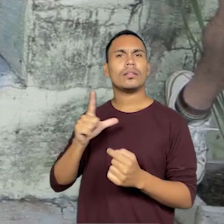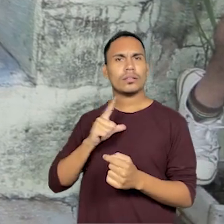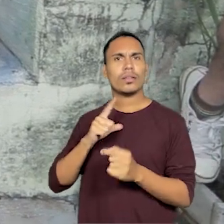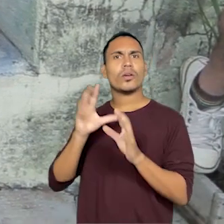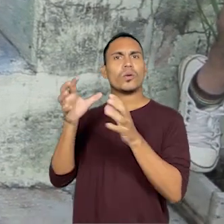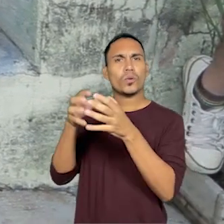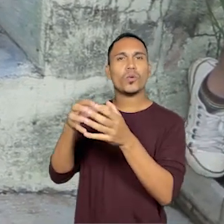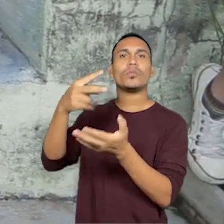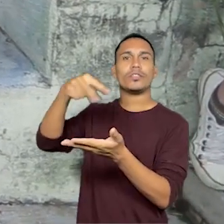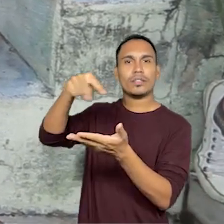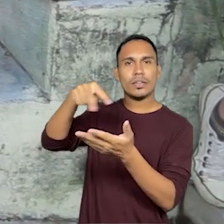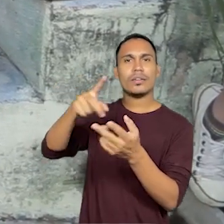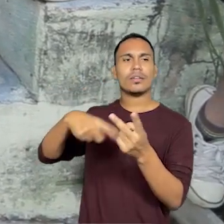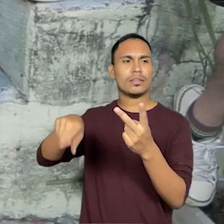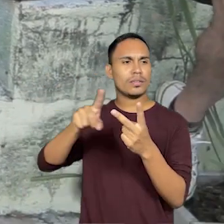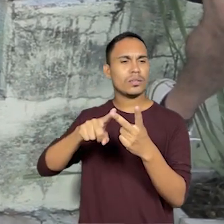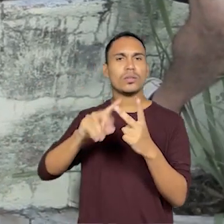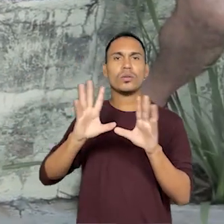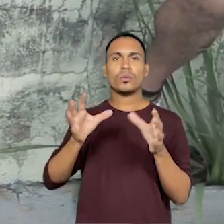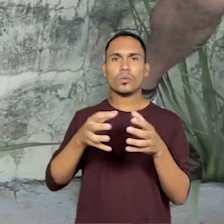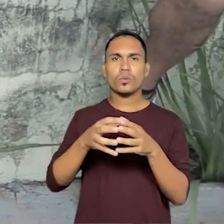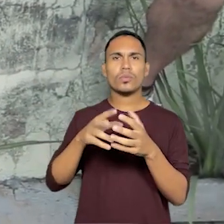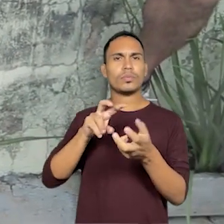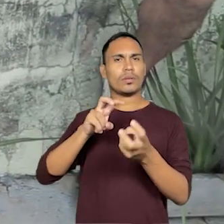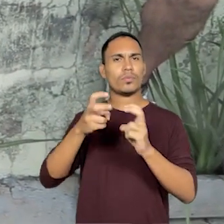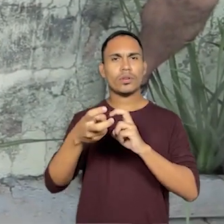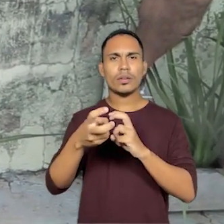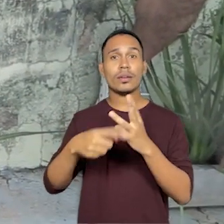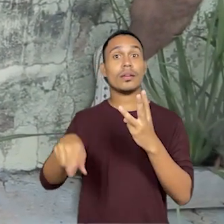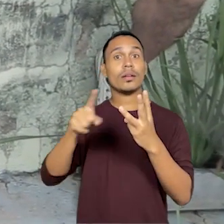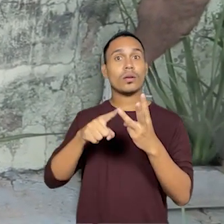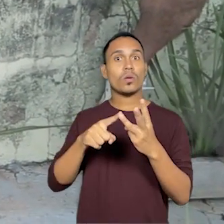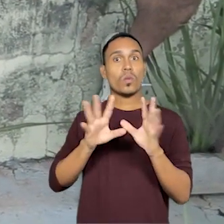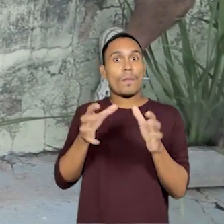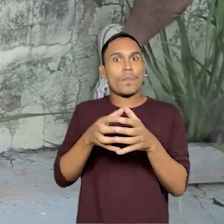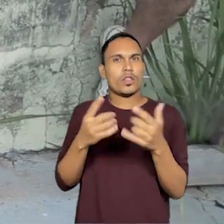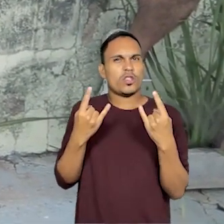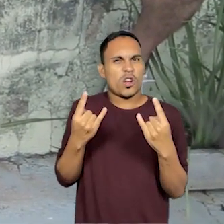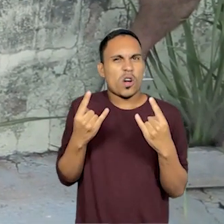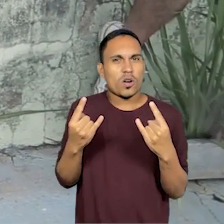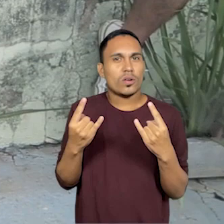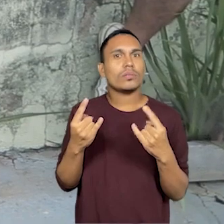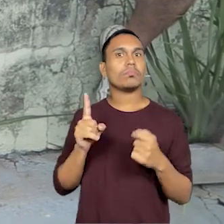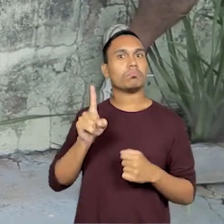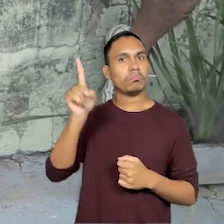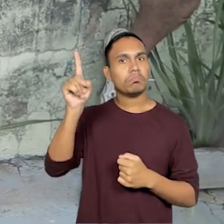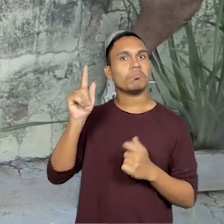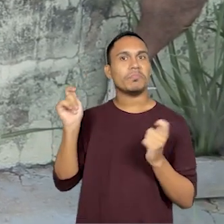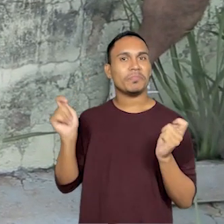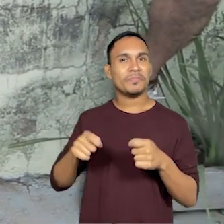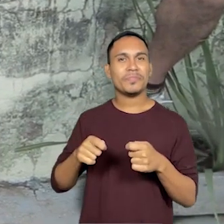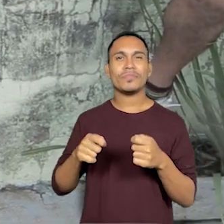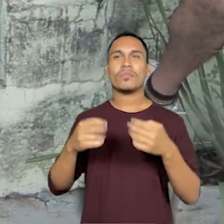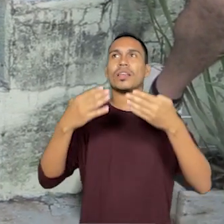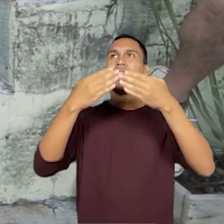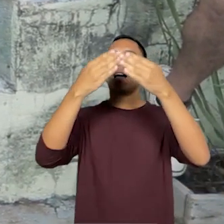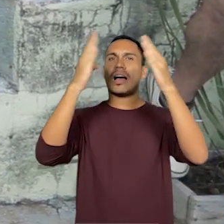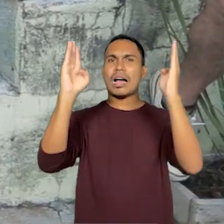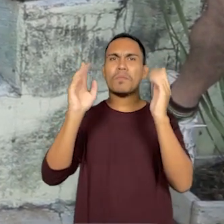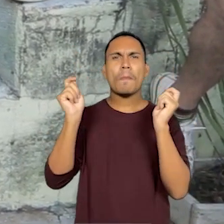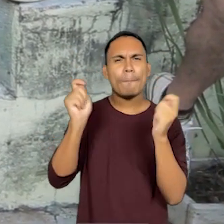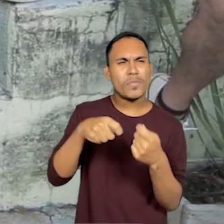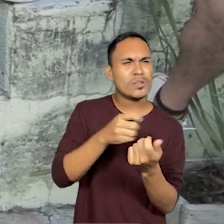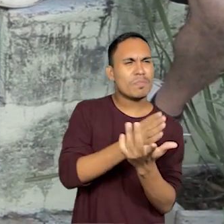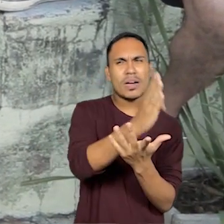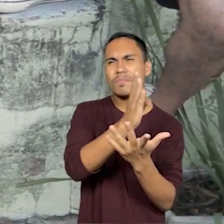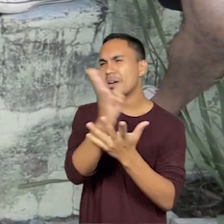de dança, de capoeira, uma banda de rock. Então, abre possibilidades para a galera que